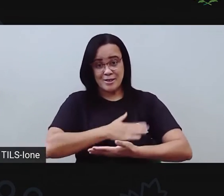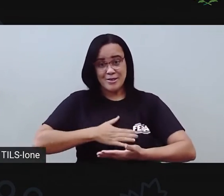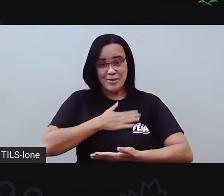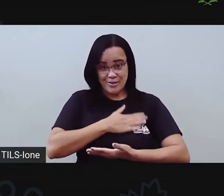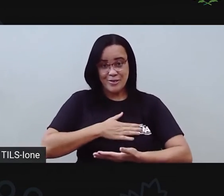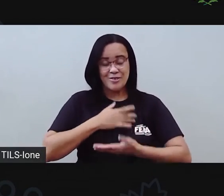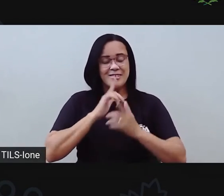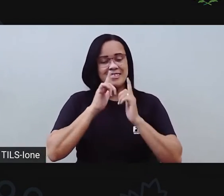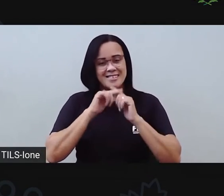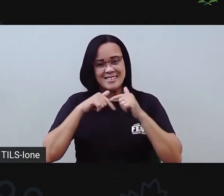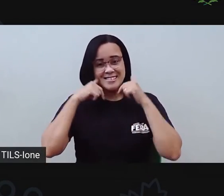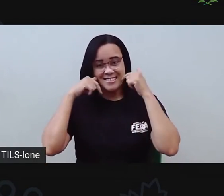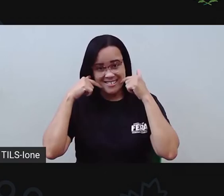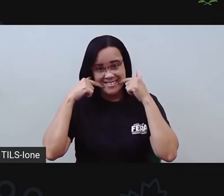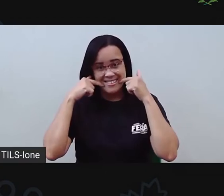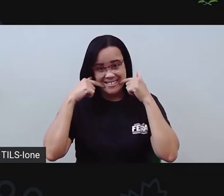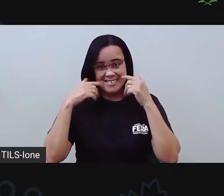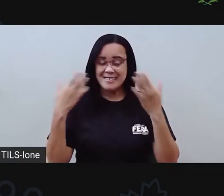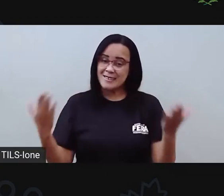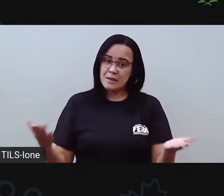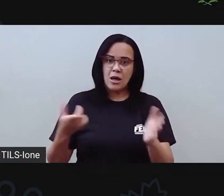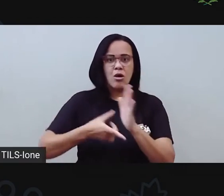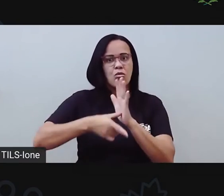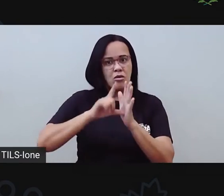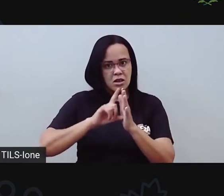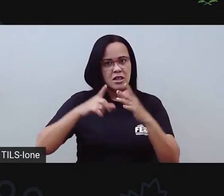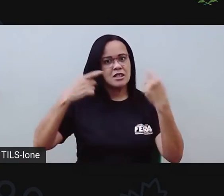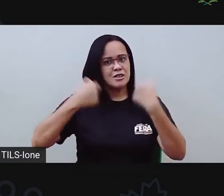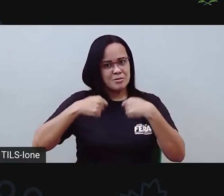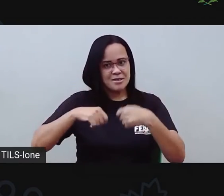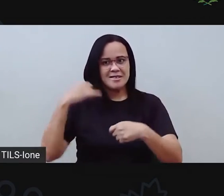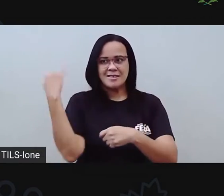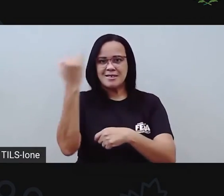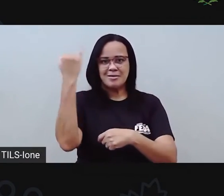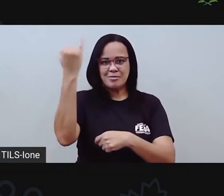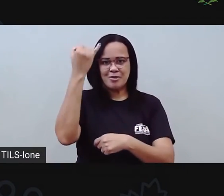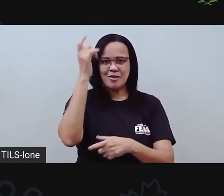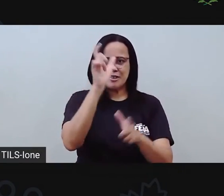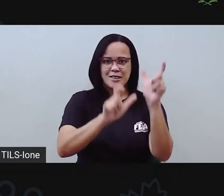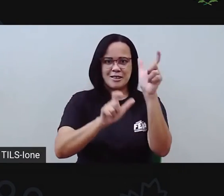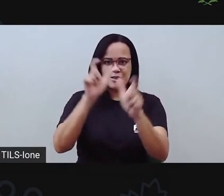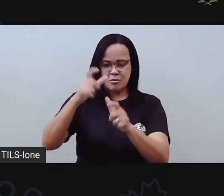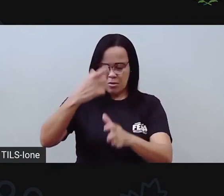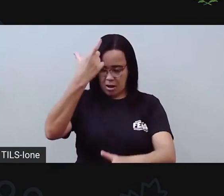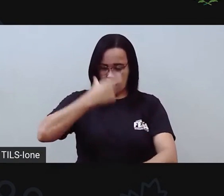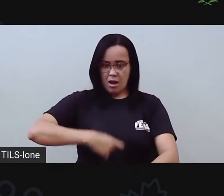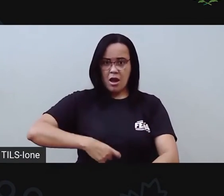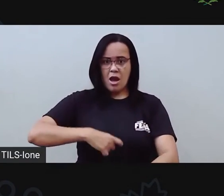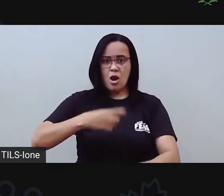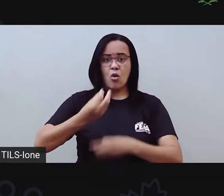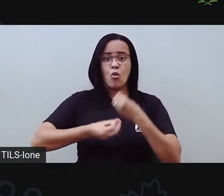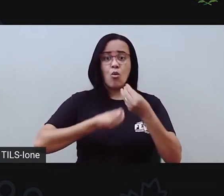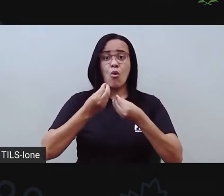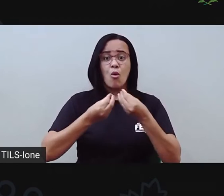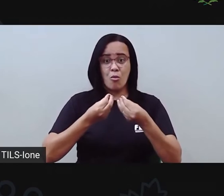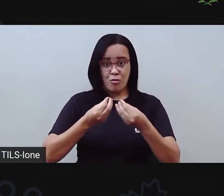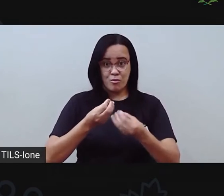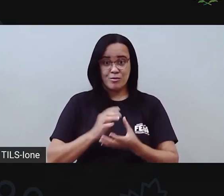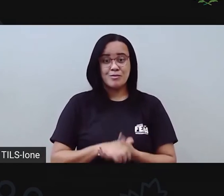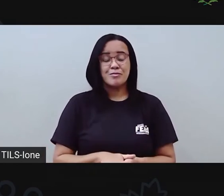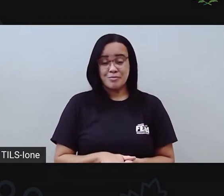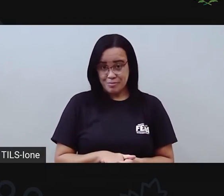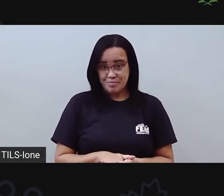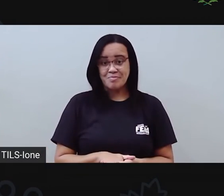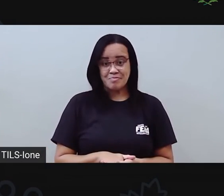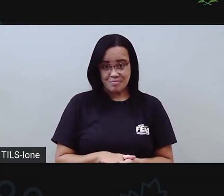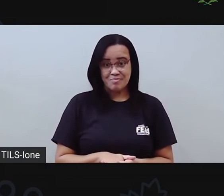Ele começou a se conhecer. Ele nem sabia que era uma criança engraçada, né? E ele ficava sem entender porque as pessoas não